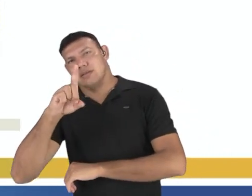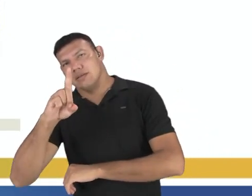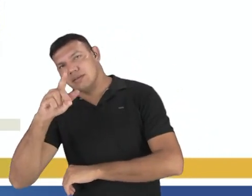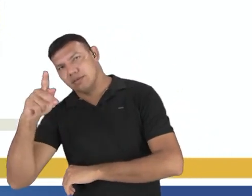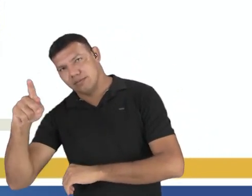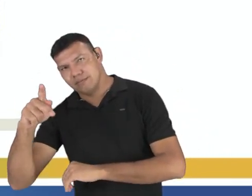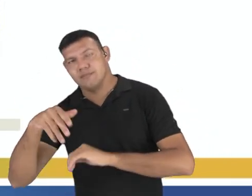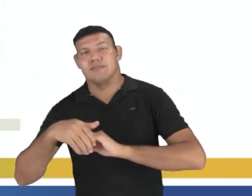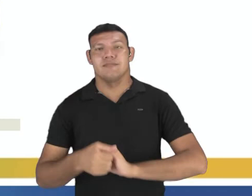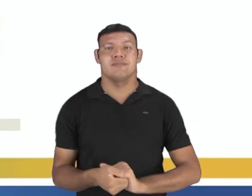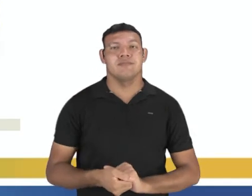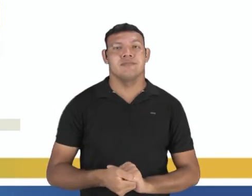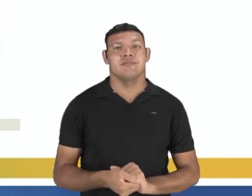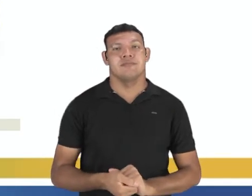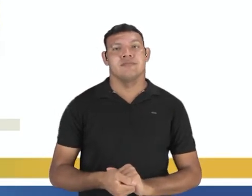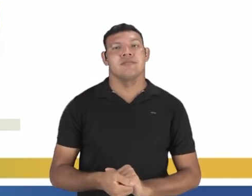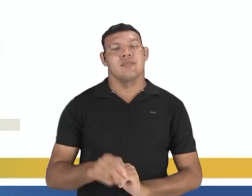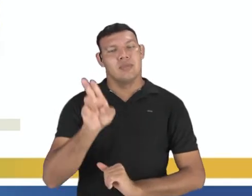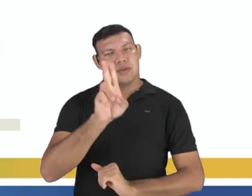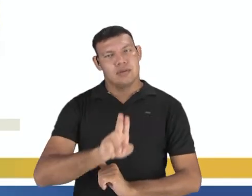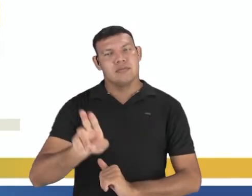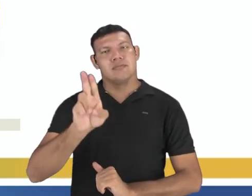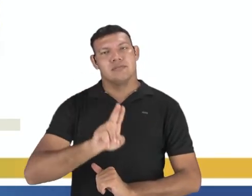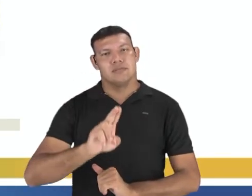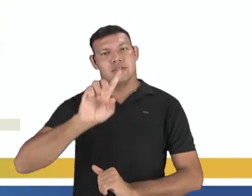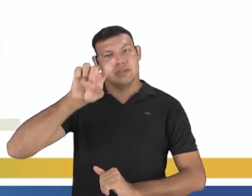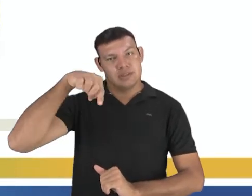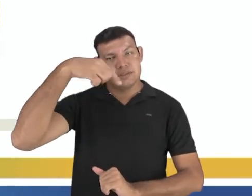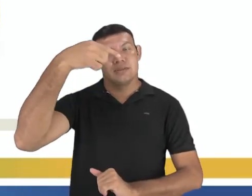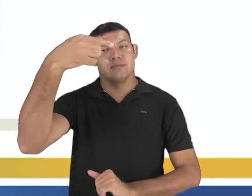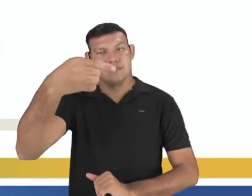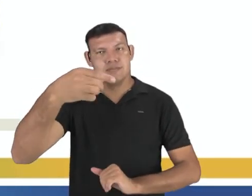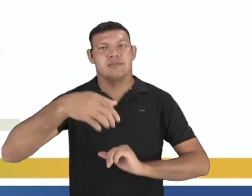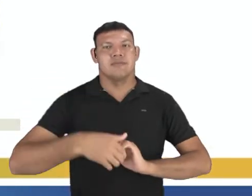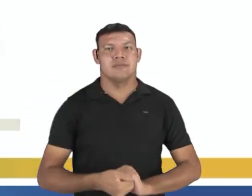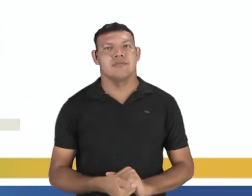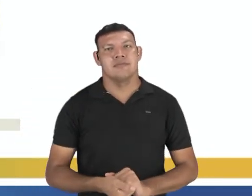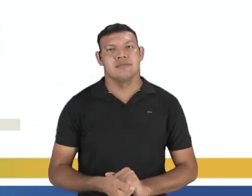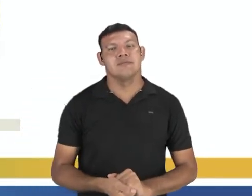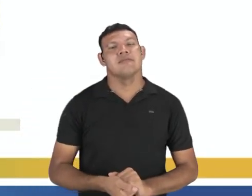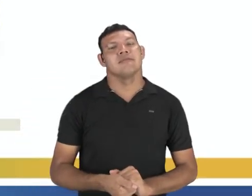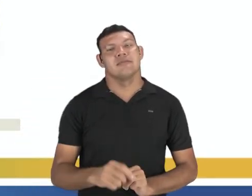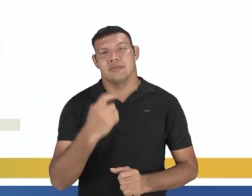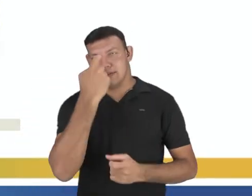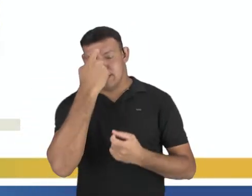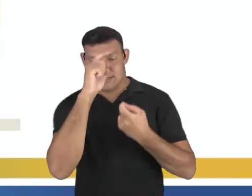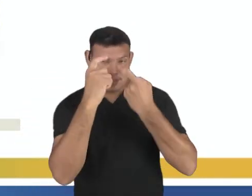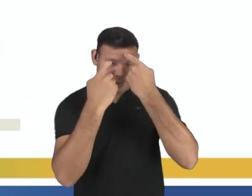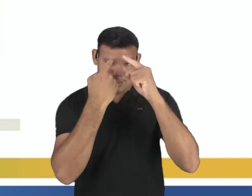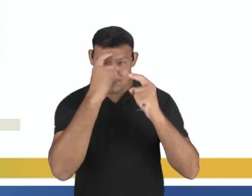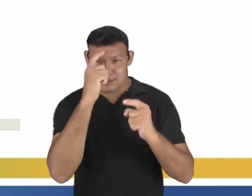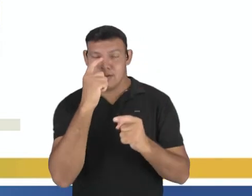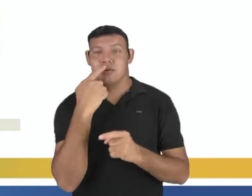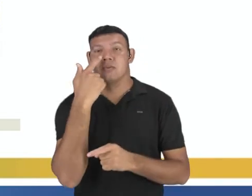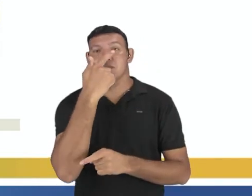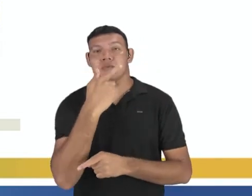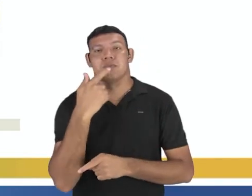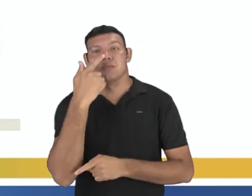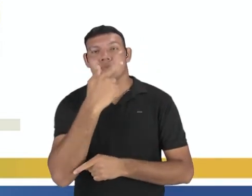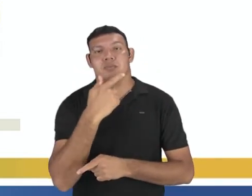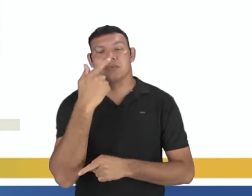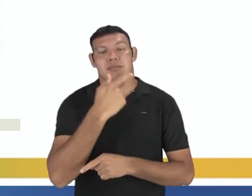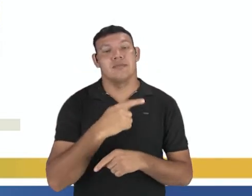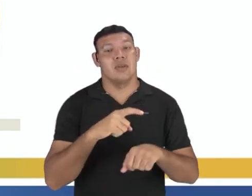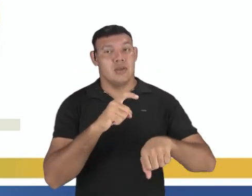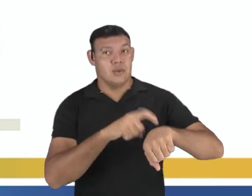NADP. Então, o ATP e a NADP serão utilizadas na outra fase para a formação da glicose.